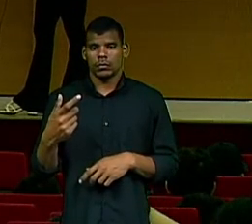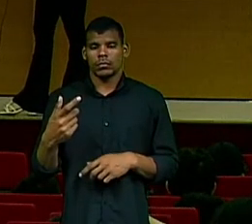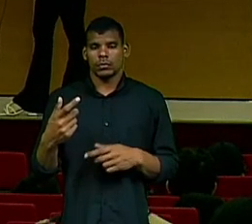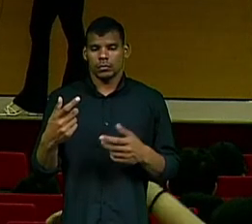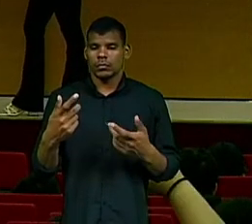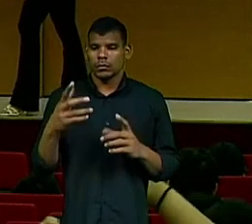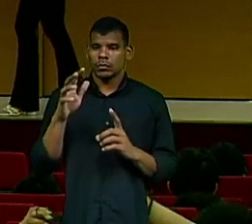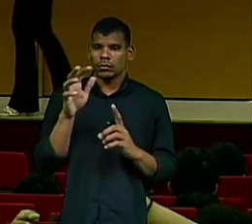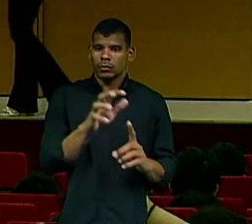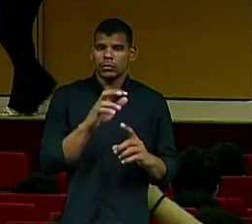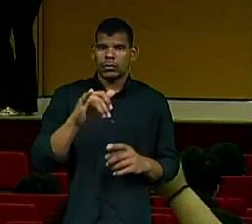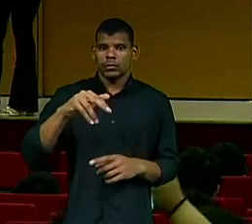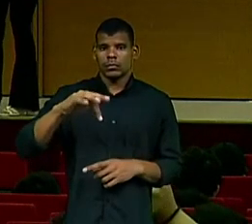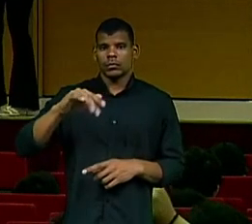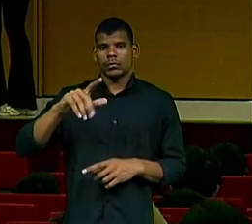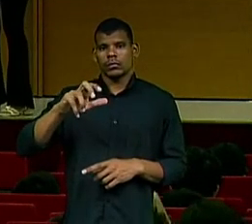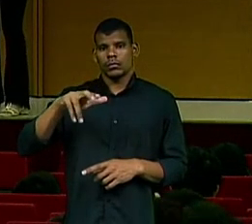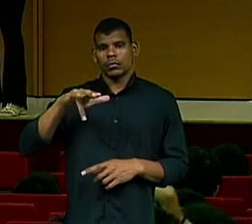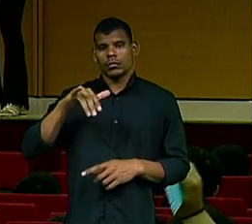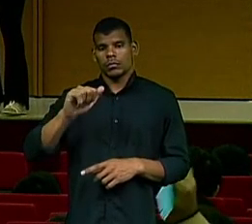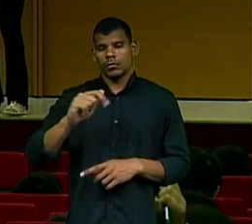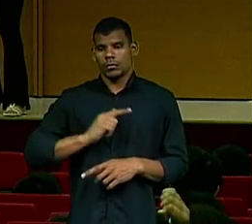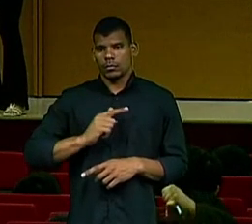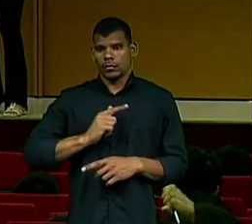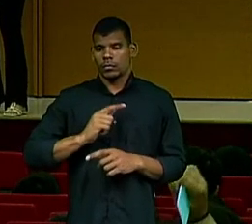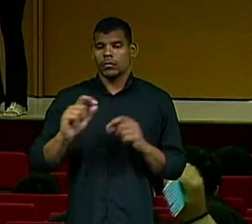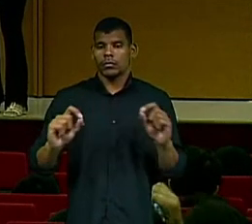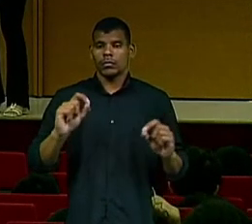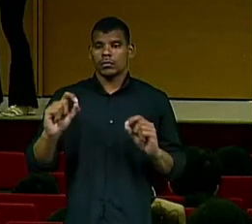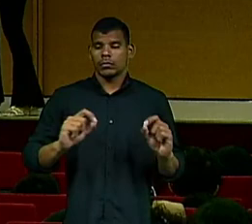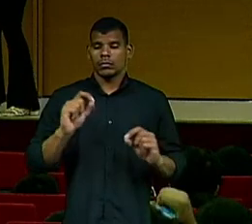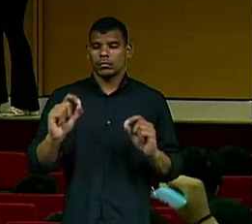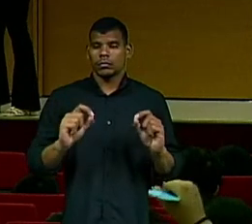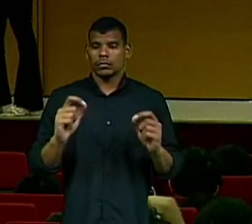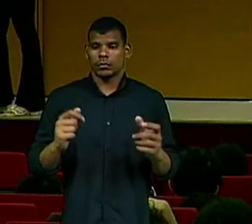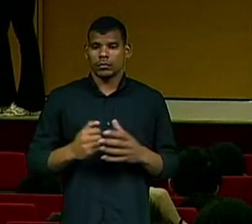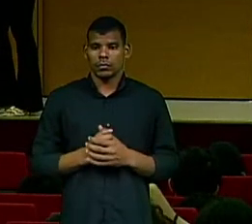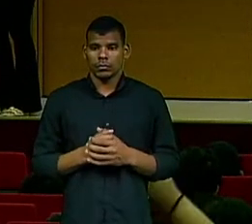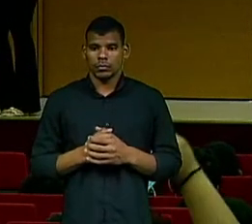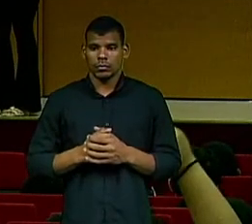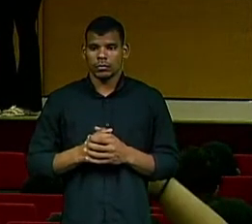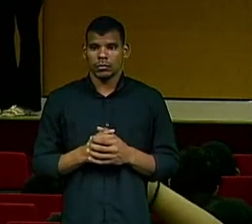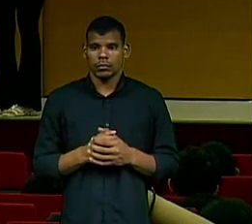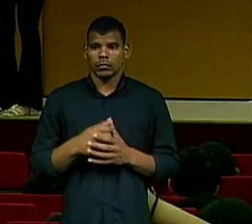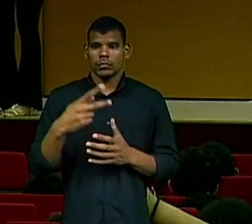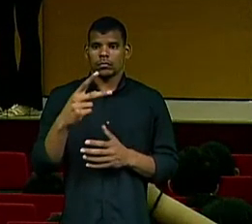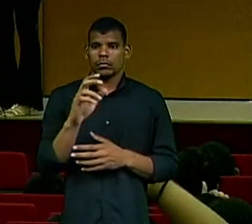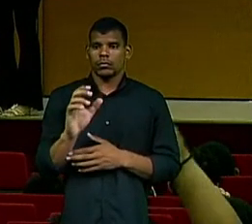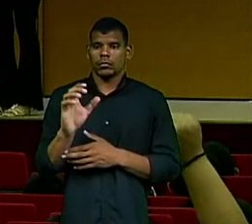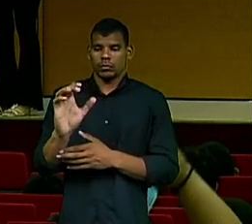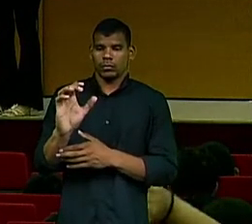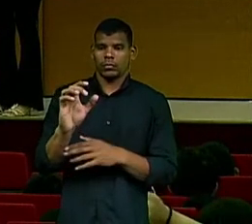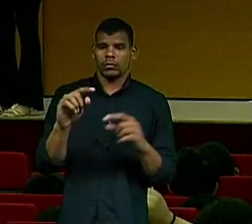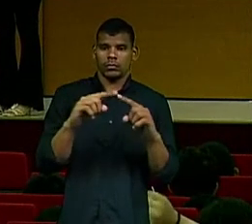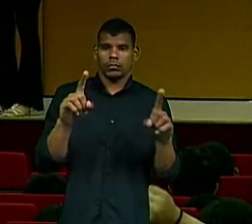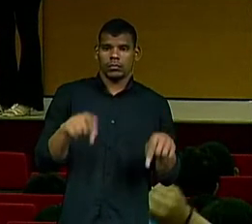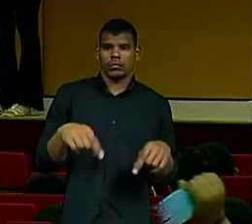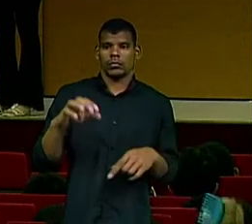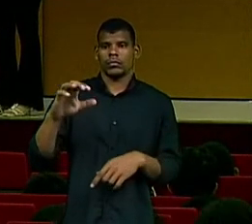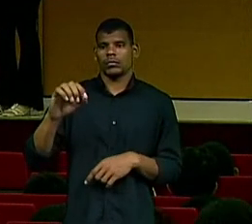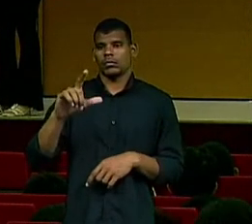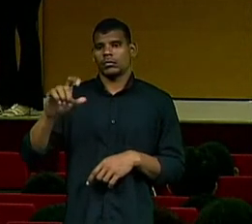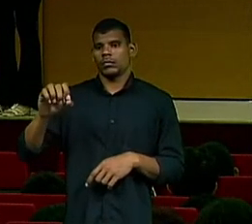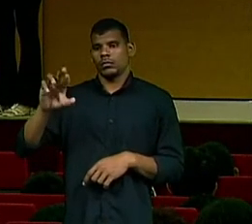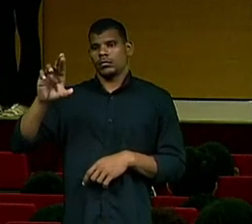organizado pelo tesoureiro da campanha do Collor de Mello que era o PC ficou conhecido como caso